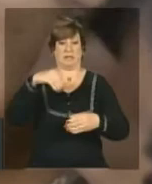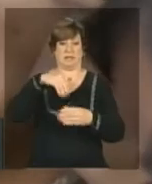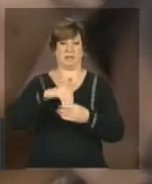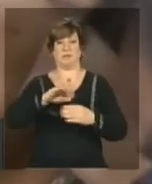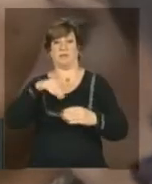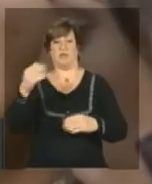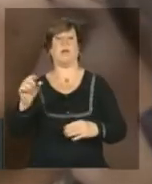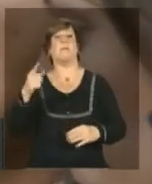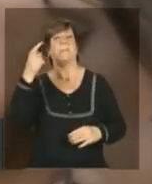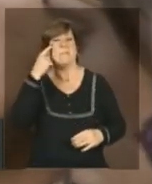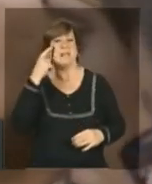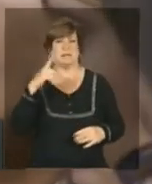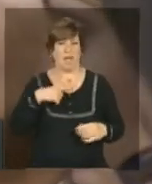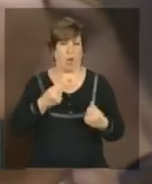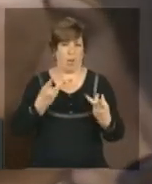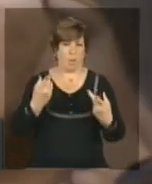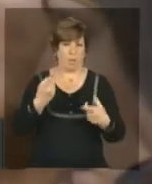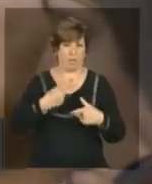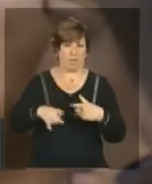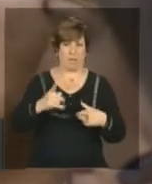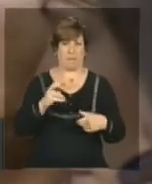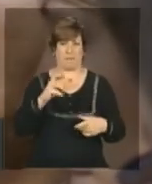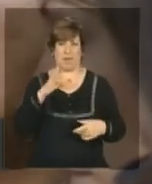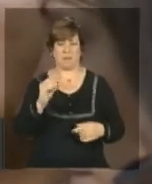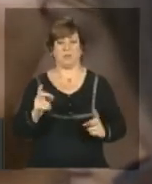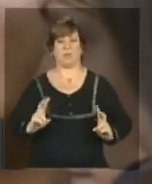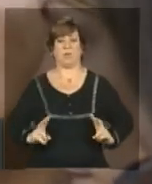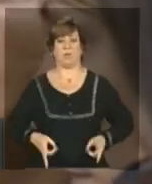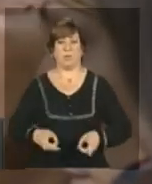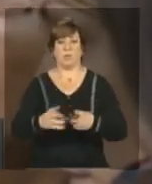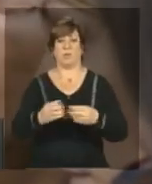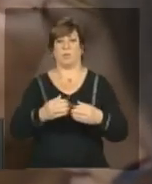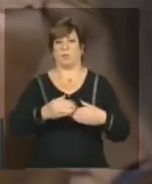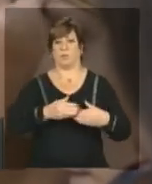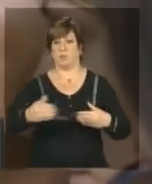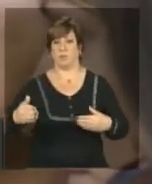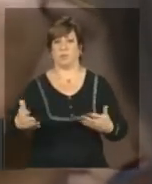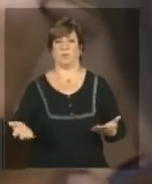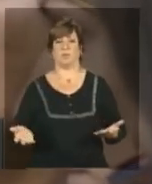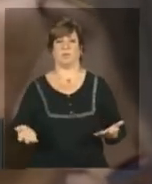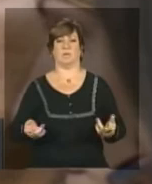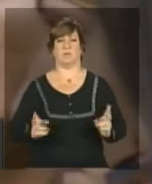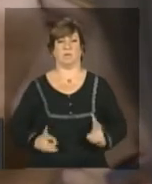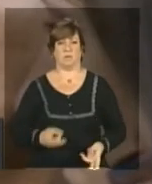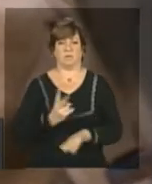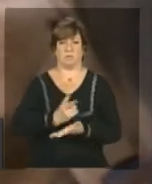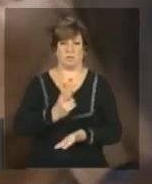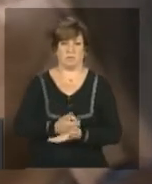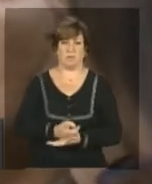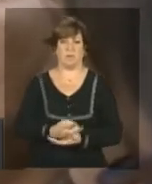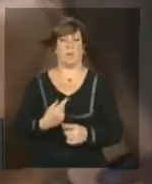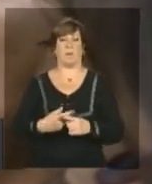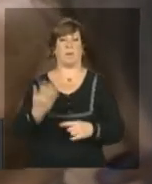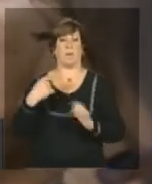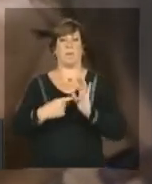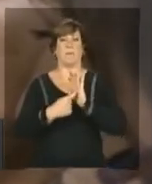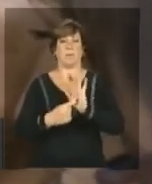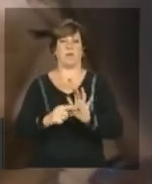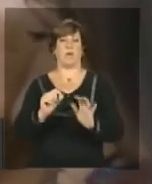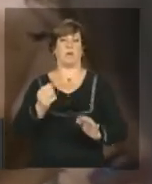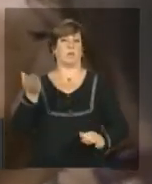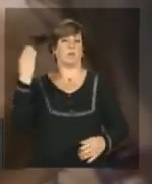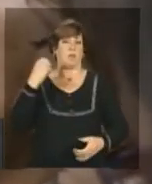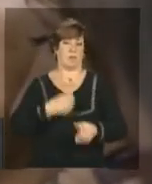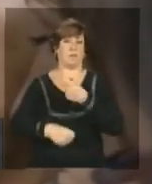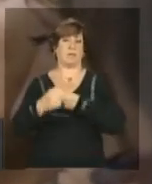alguma coisa em mudar essa continuidade, pelo menos porque está, pelo menos, demonstrado no último quarto trimestre do ano